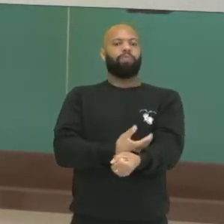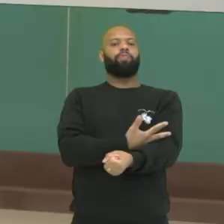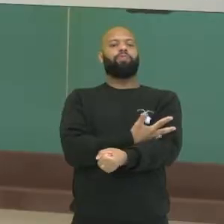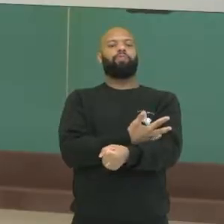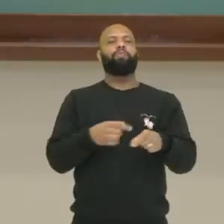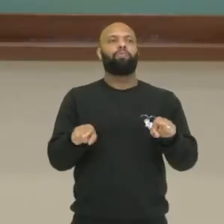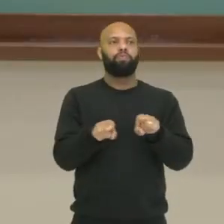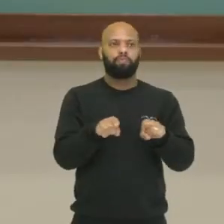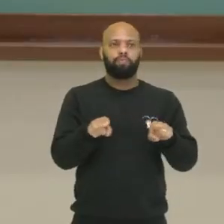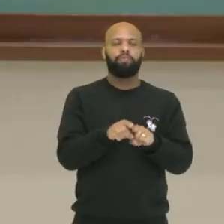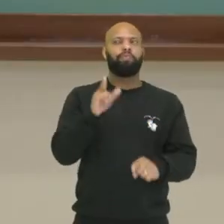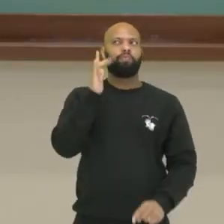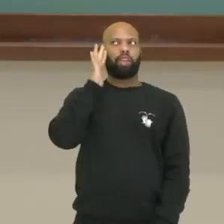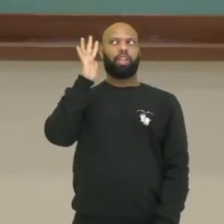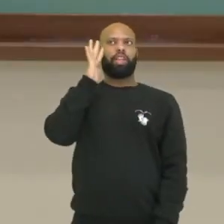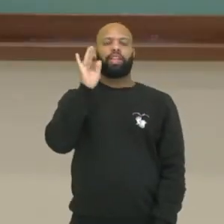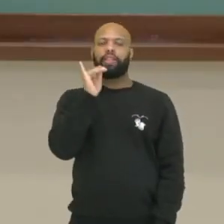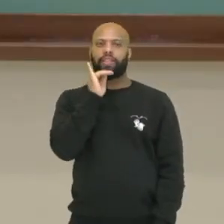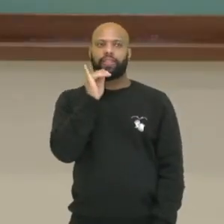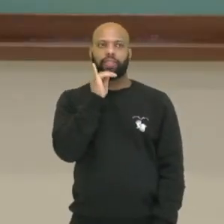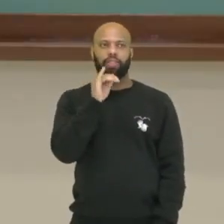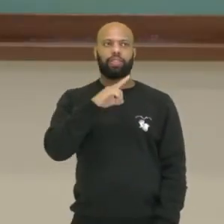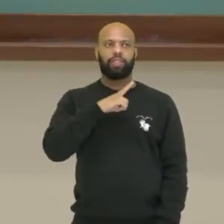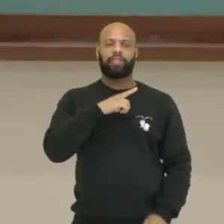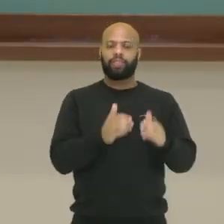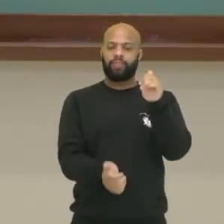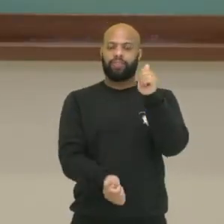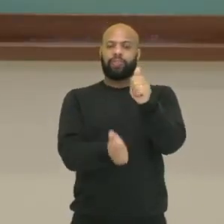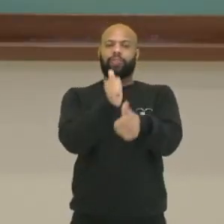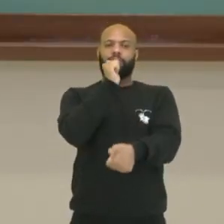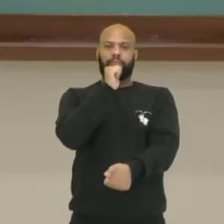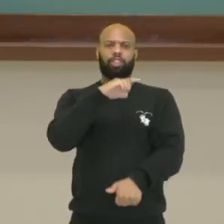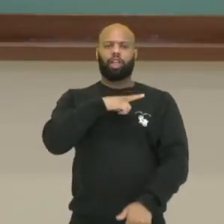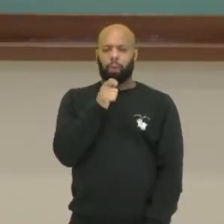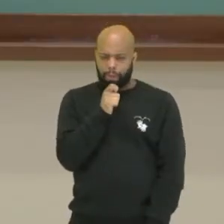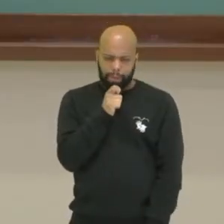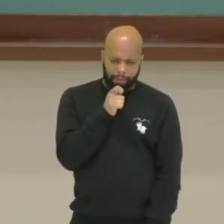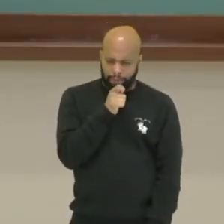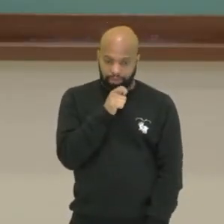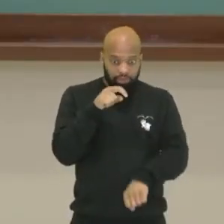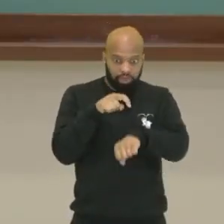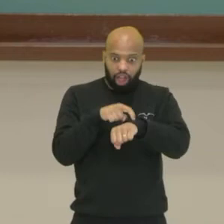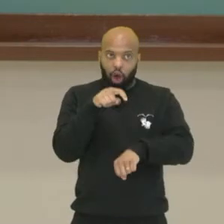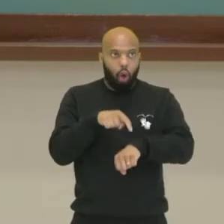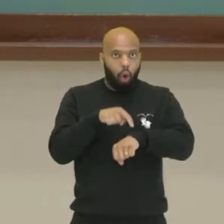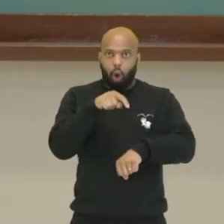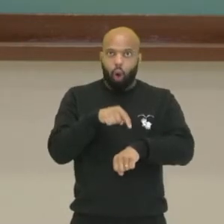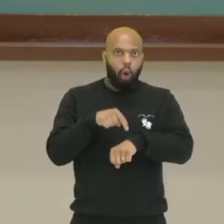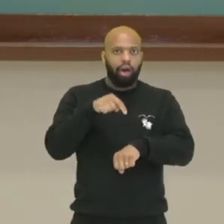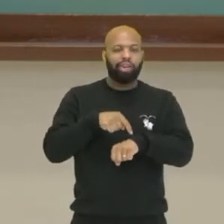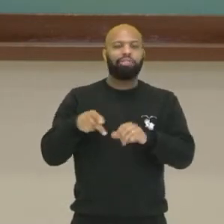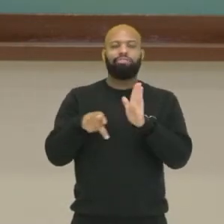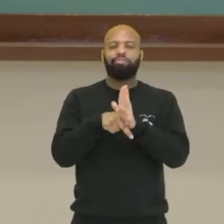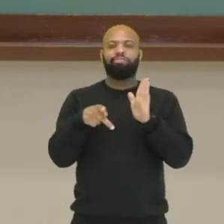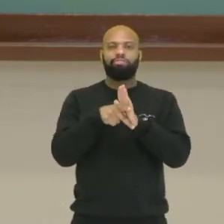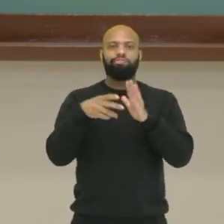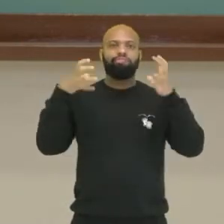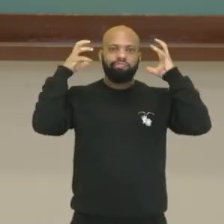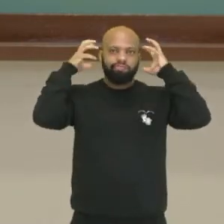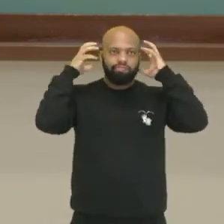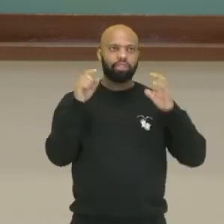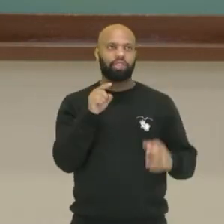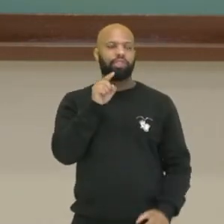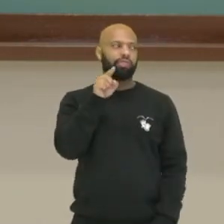emocionante. Imagine um futebol sendo transmitido ao vivo por um rádio, por um canal de rádio que